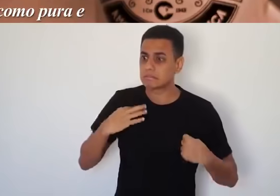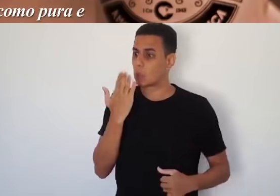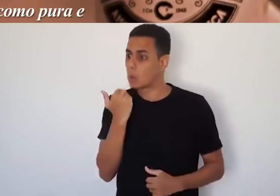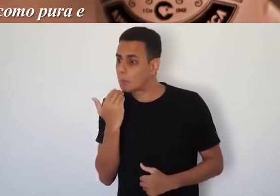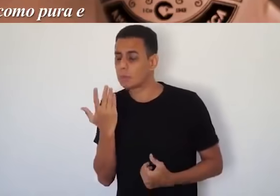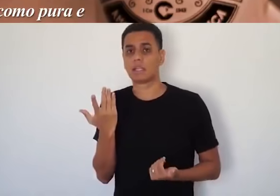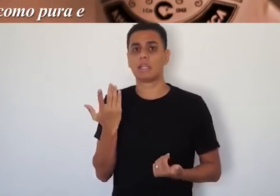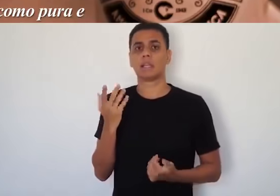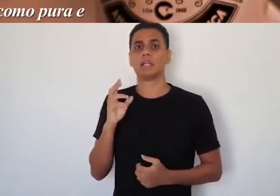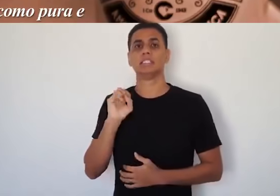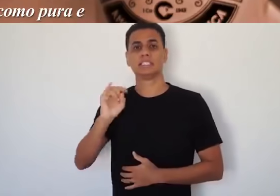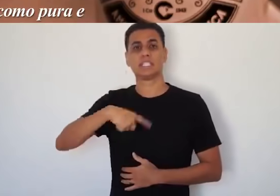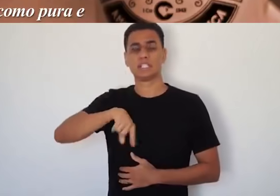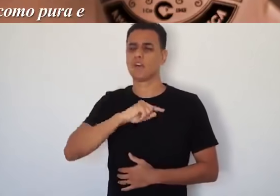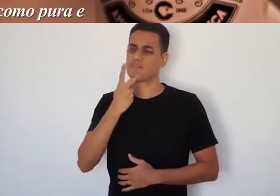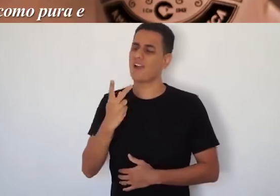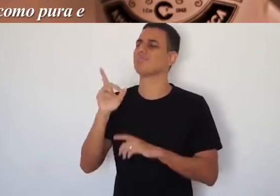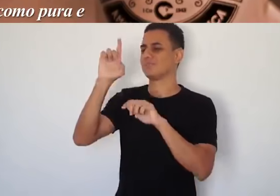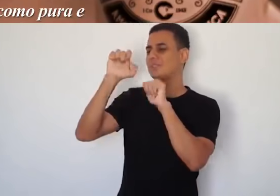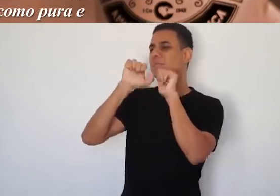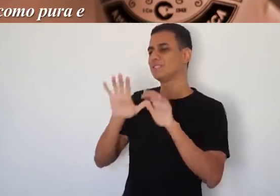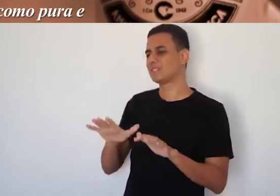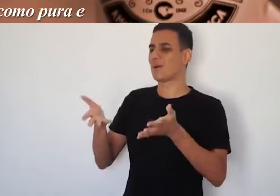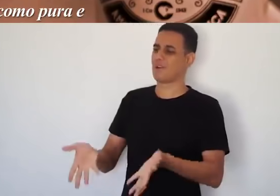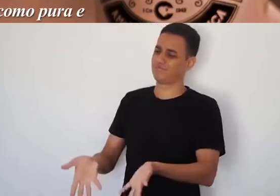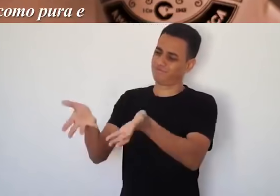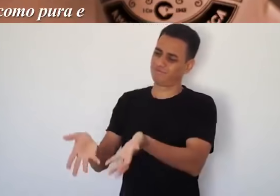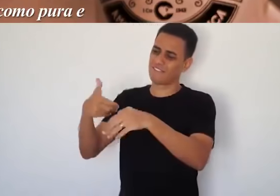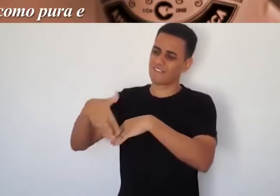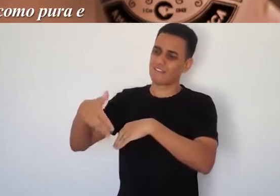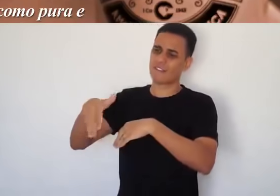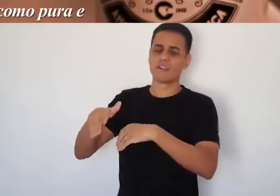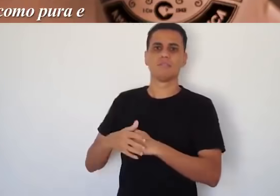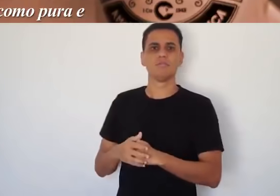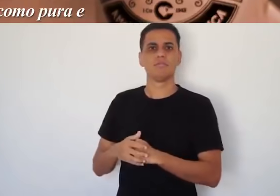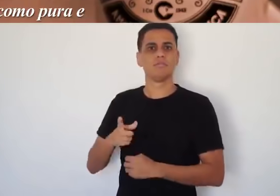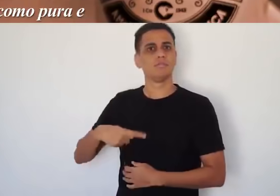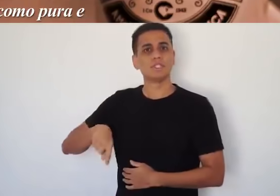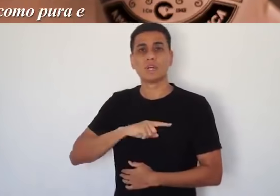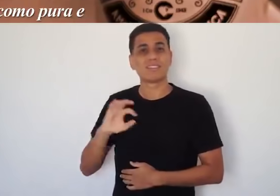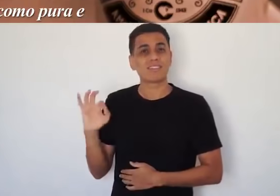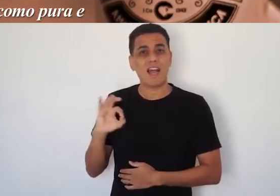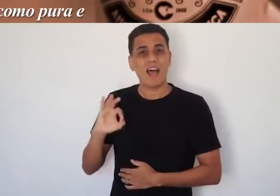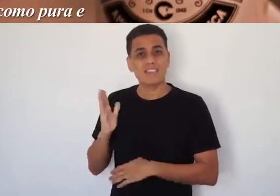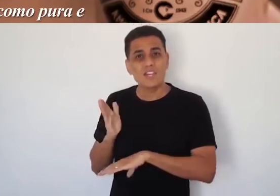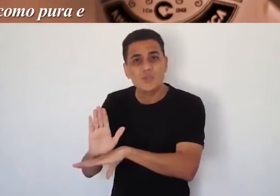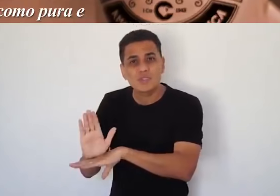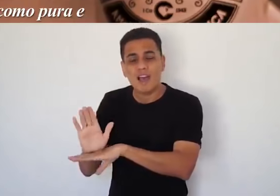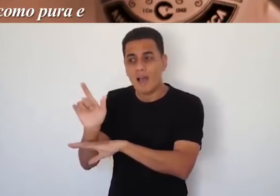considera religioso, ou seja, se alguém se considera alguém que tem fé em Deus, mas não refreia a sua